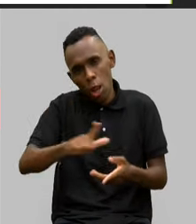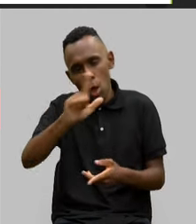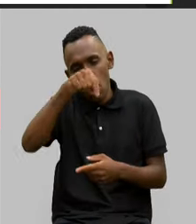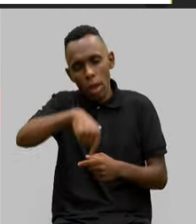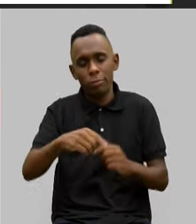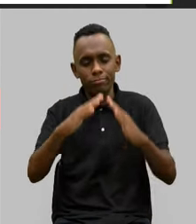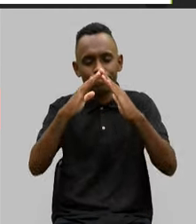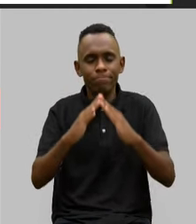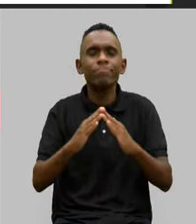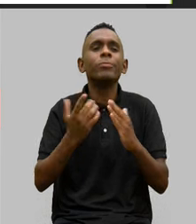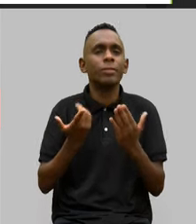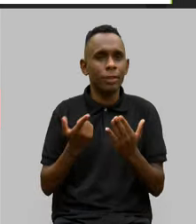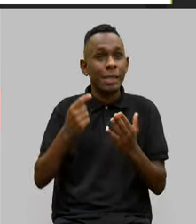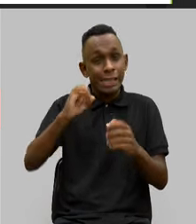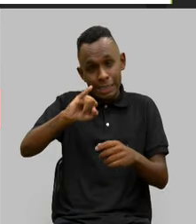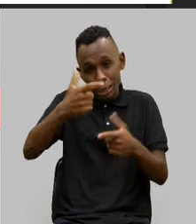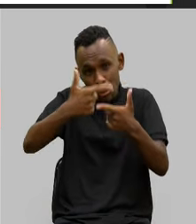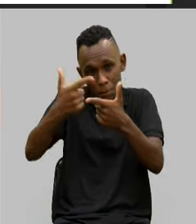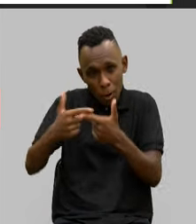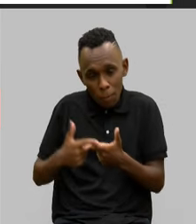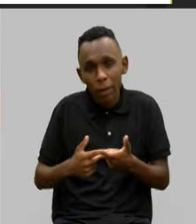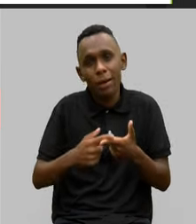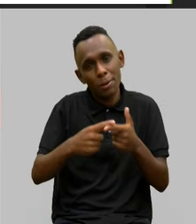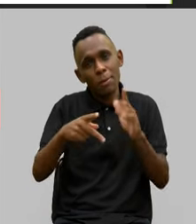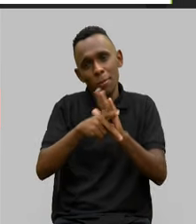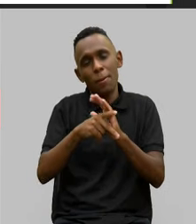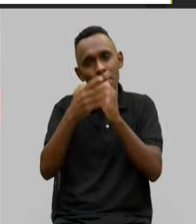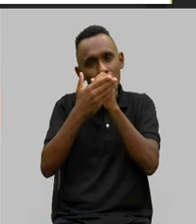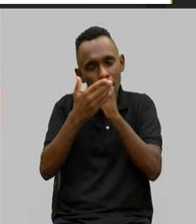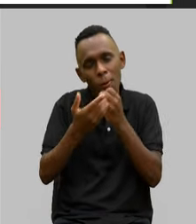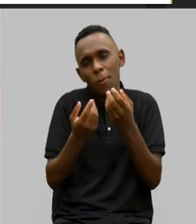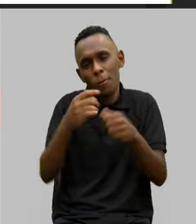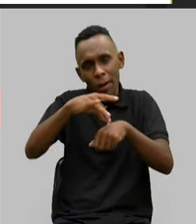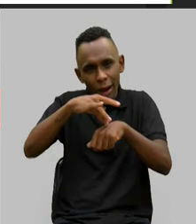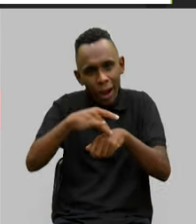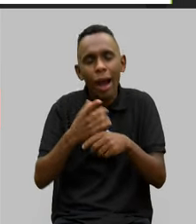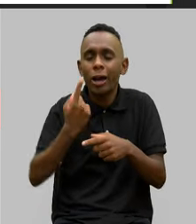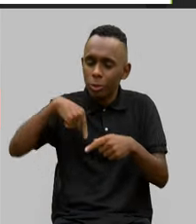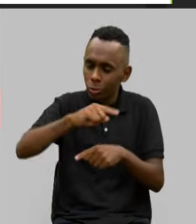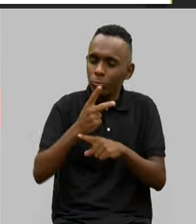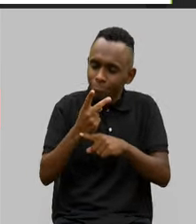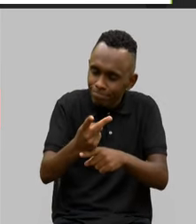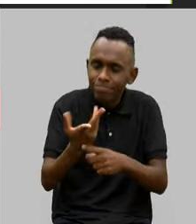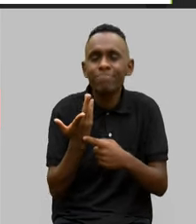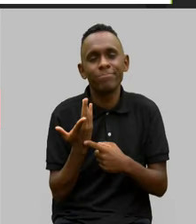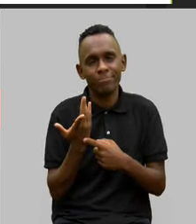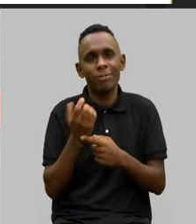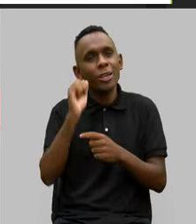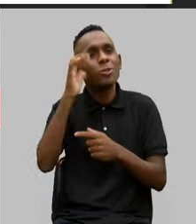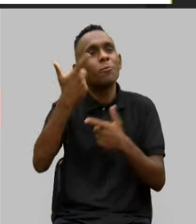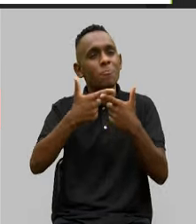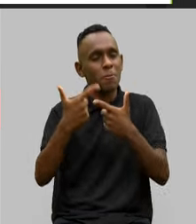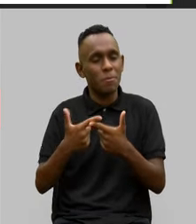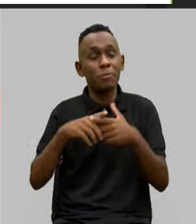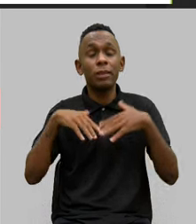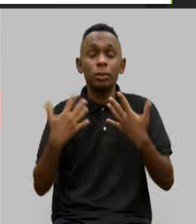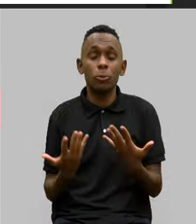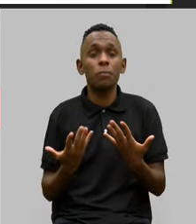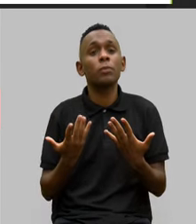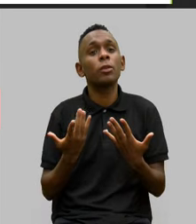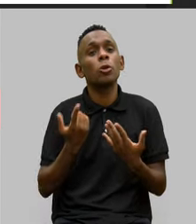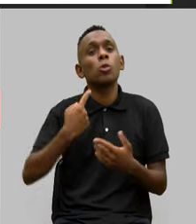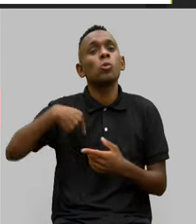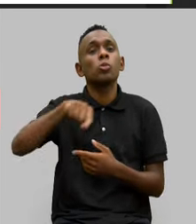casa Se tiver problema com torresmo e queijo Mineiro a gente corre atrás também e defende né Muito bem então o